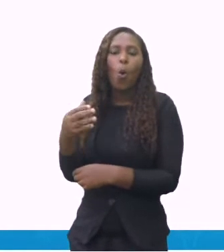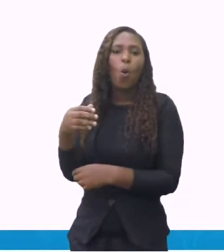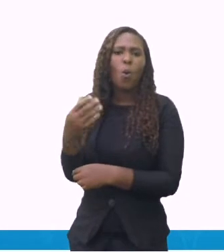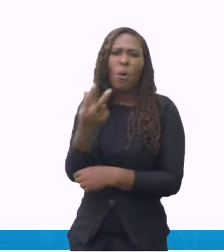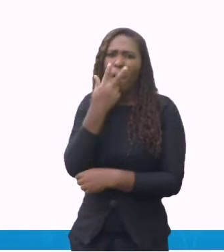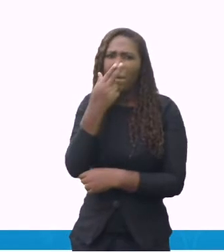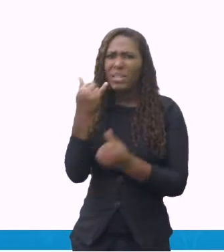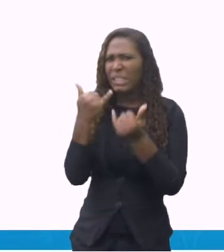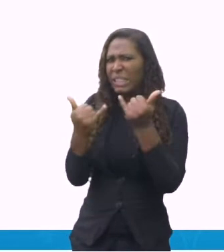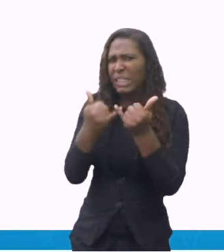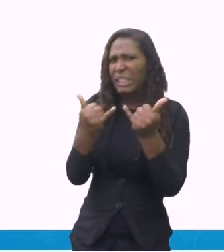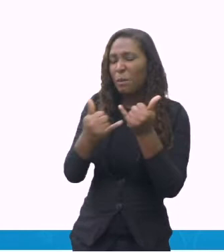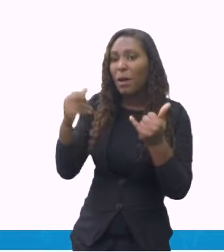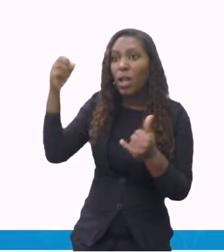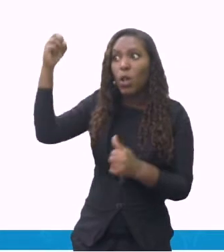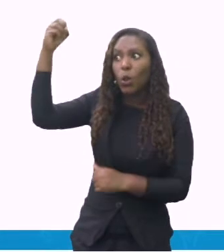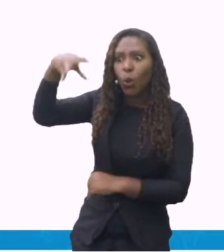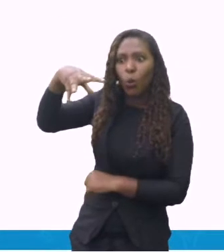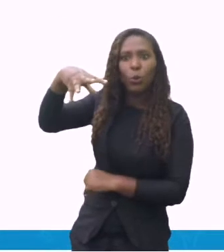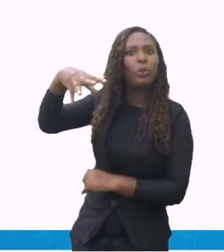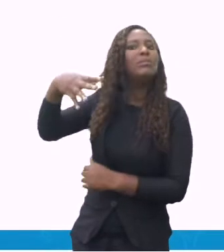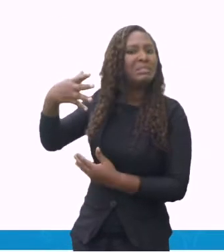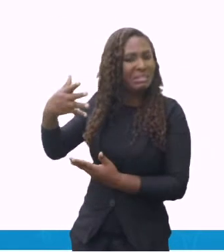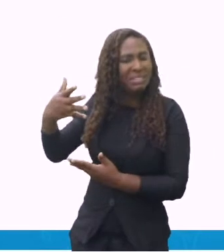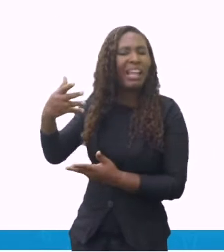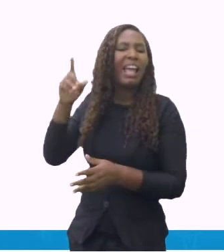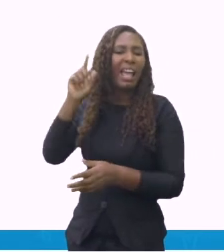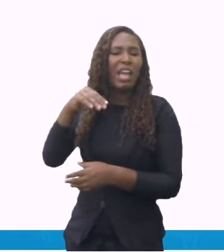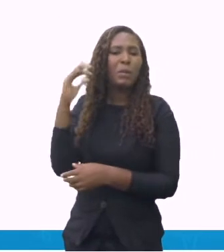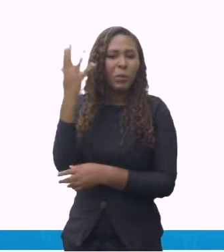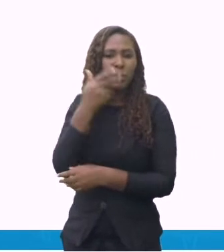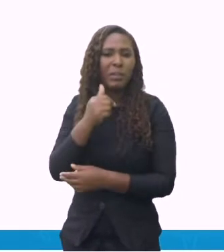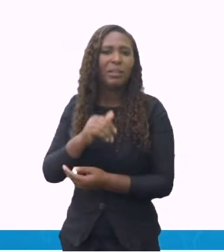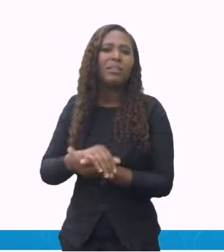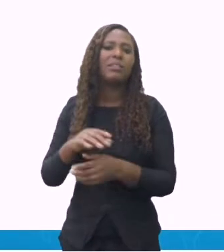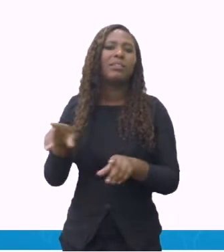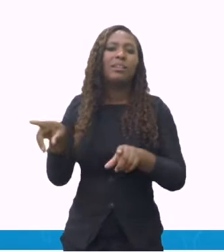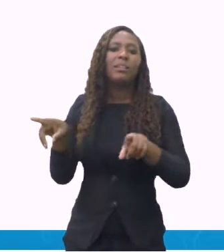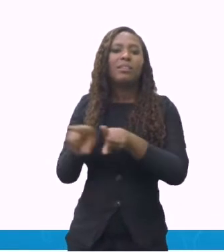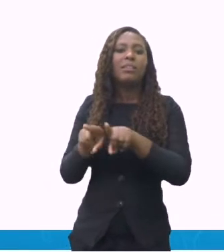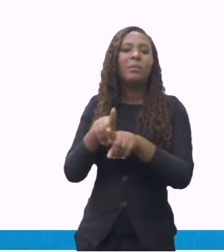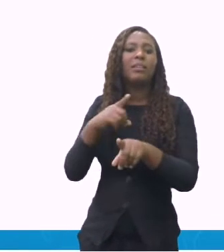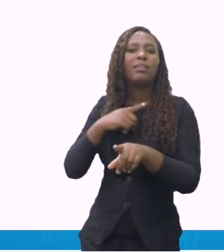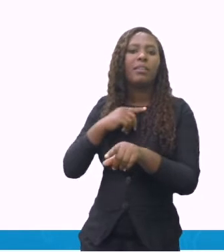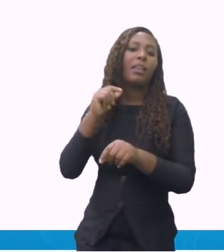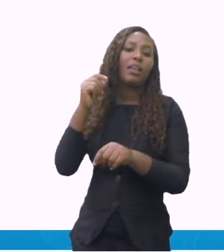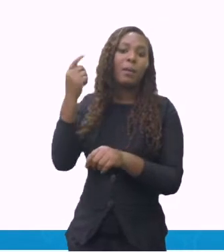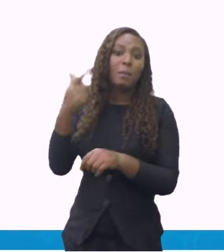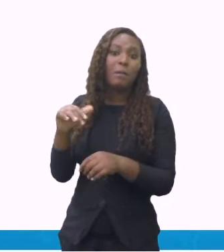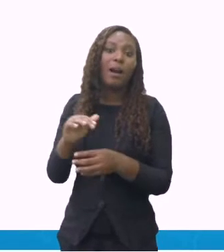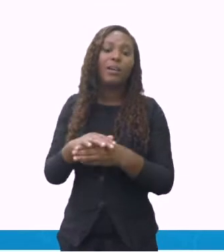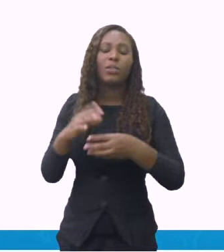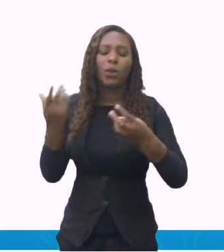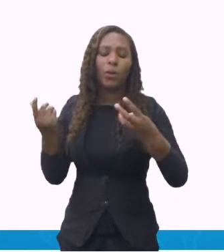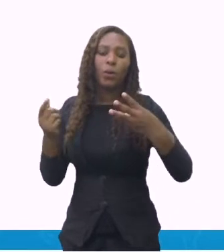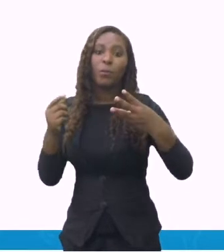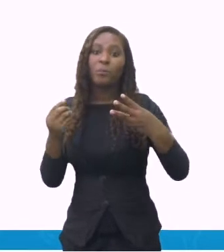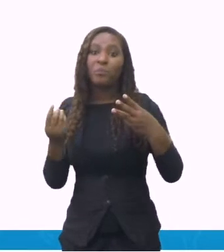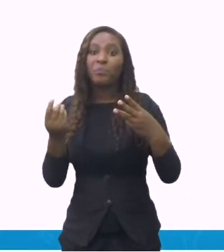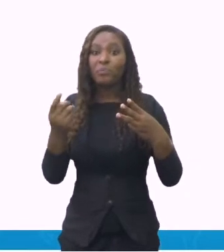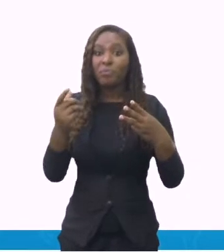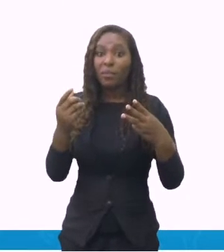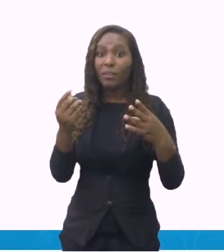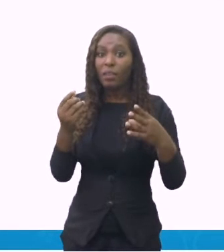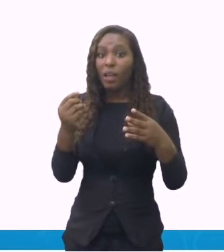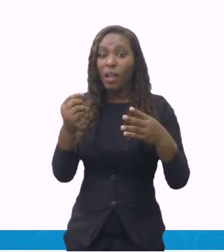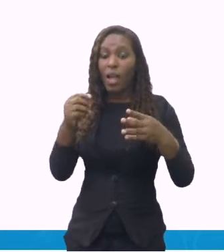nós temos rochas magmáticas plutônicas, né, que se formaram abaixo da superfície da crosta. Aqui veio